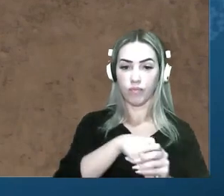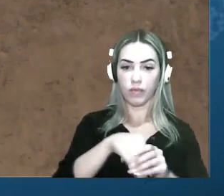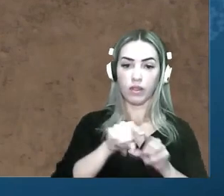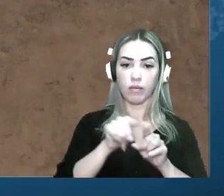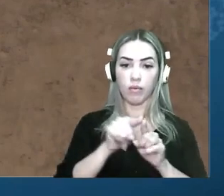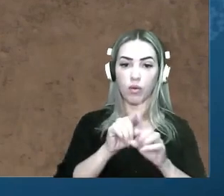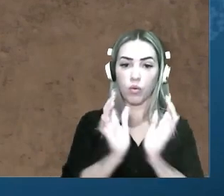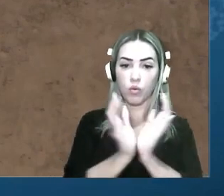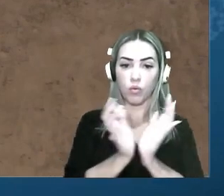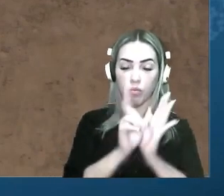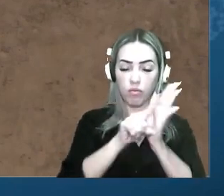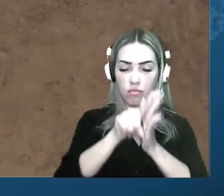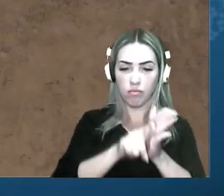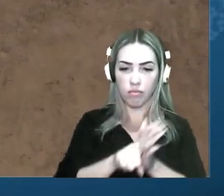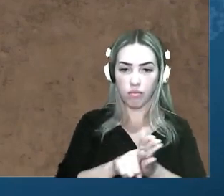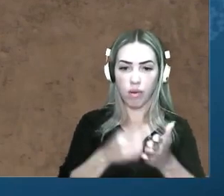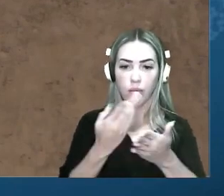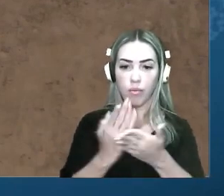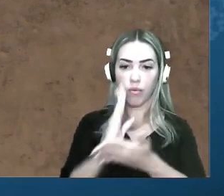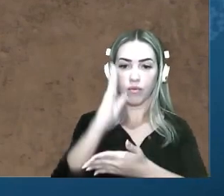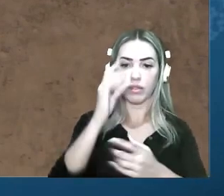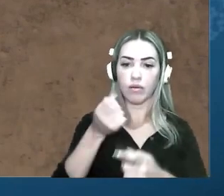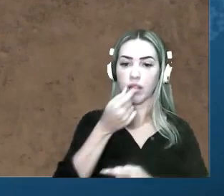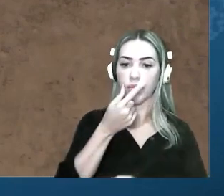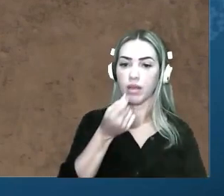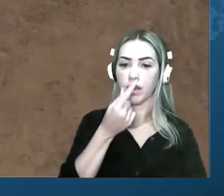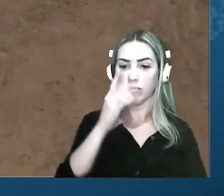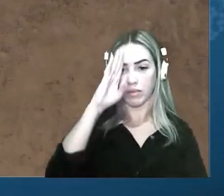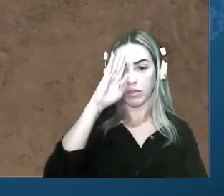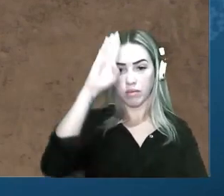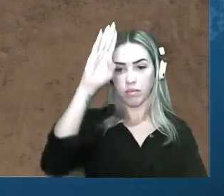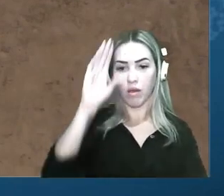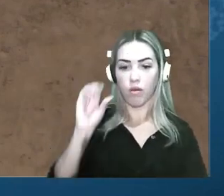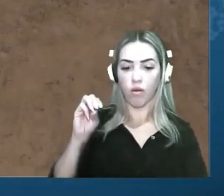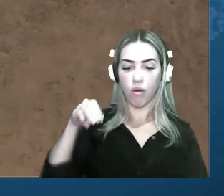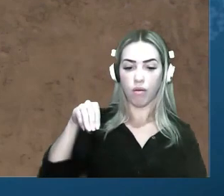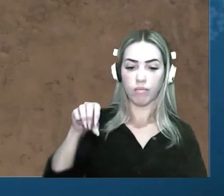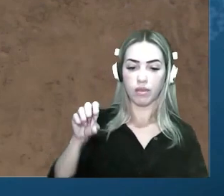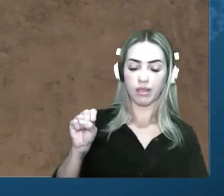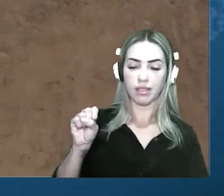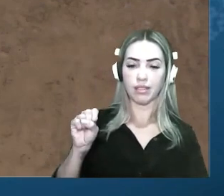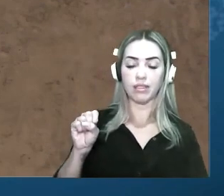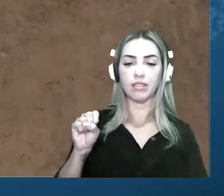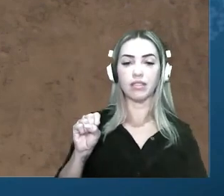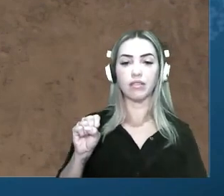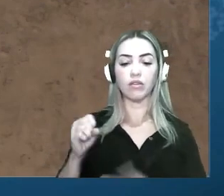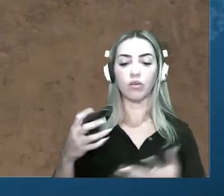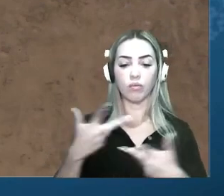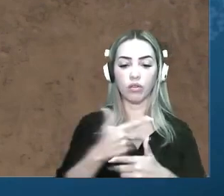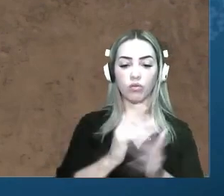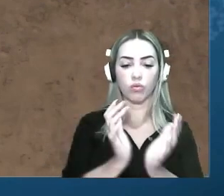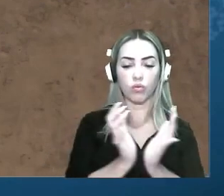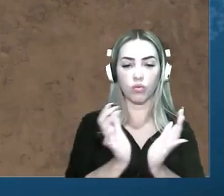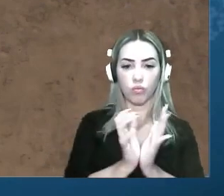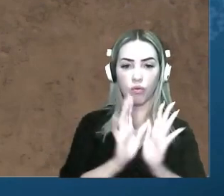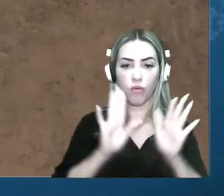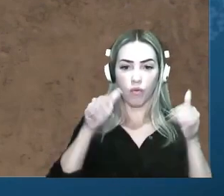para aprovação de medicamentos essenciais da OMS, Expert Group for Essential